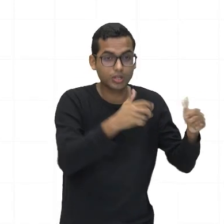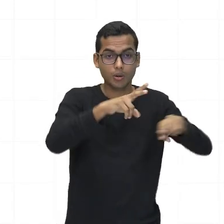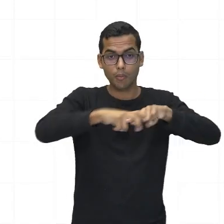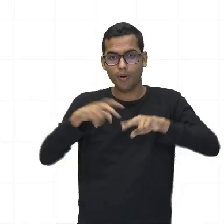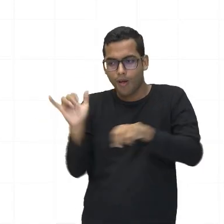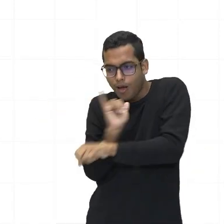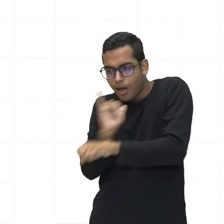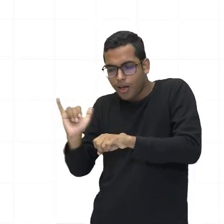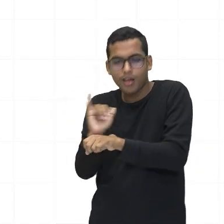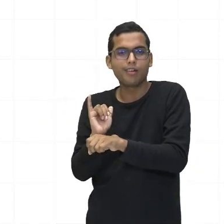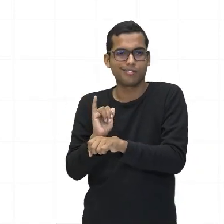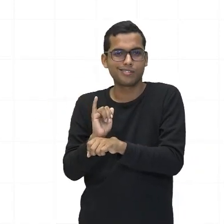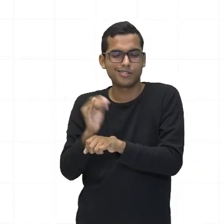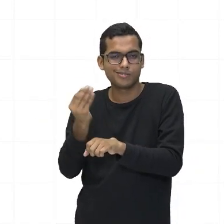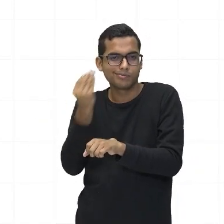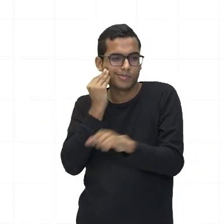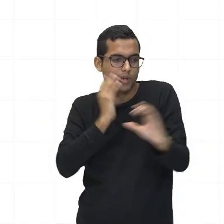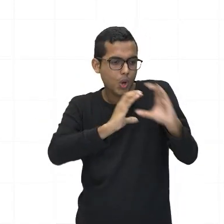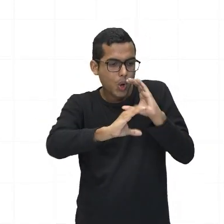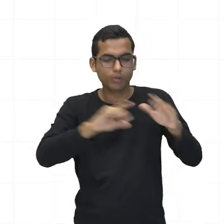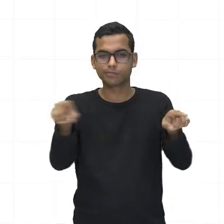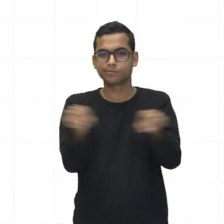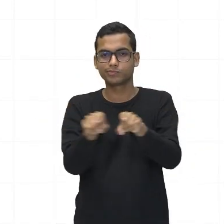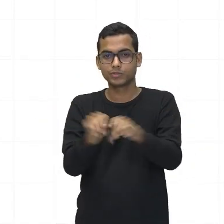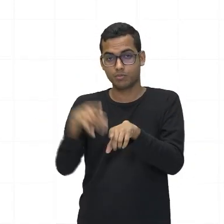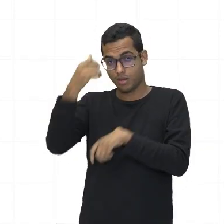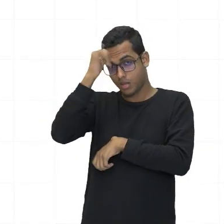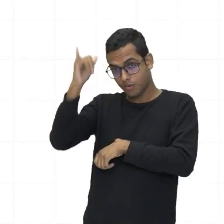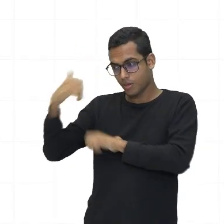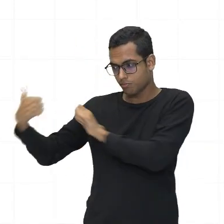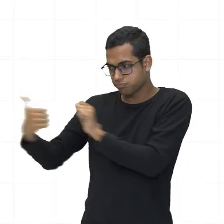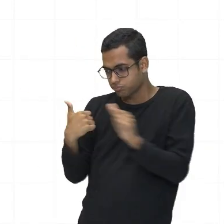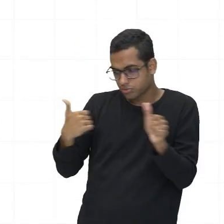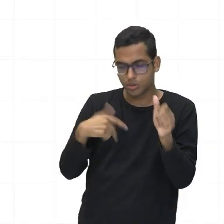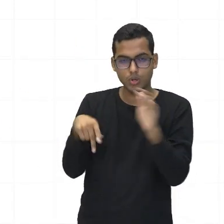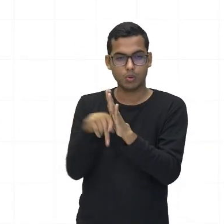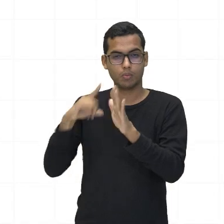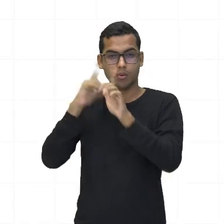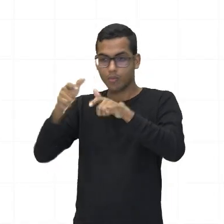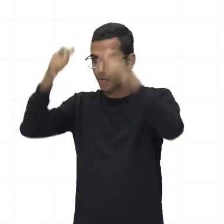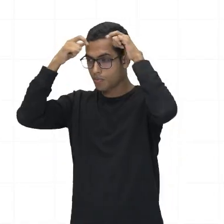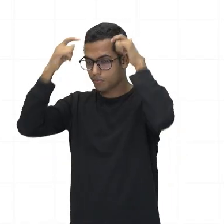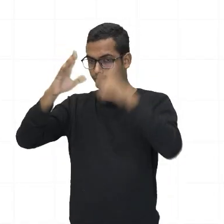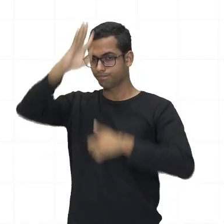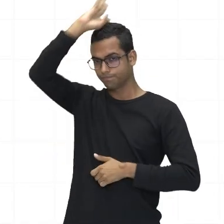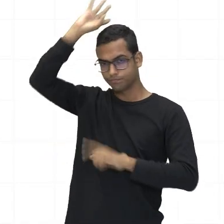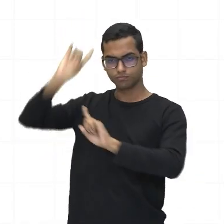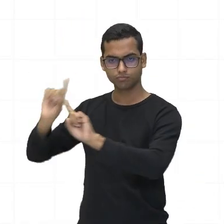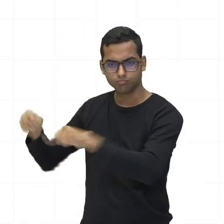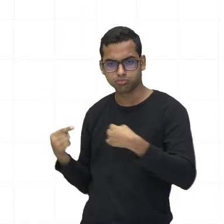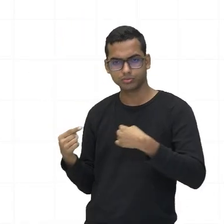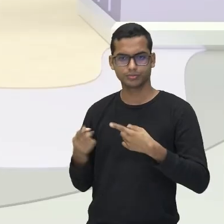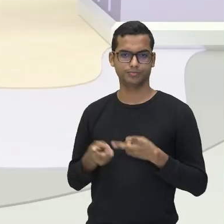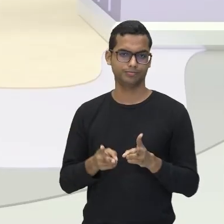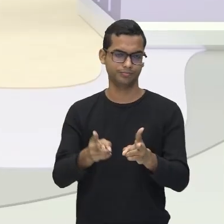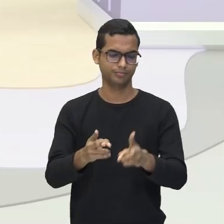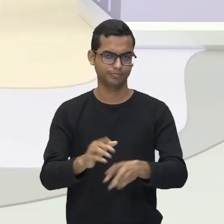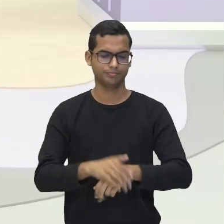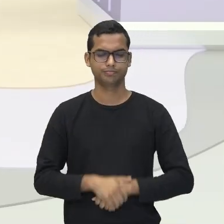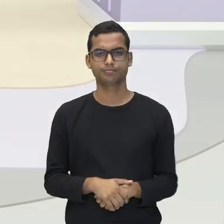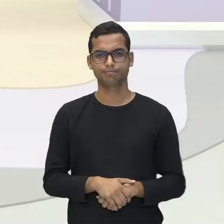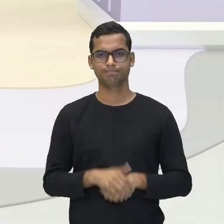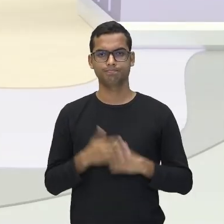comunicar e driblar ali a perseguição do Império Romano. Ok?